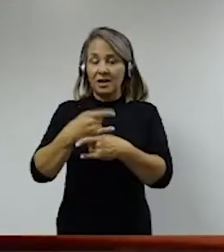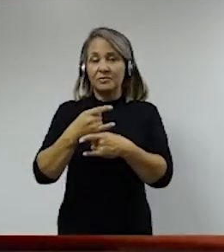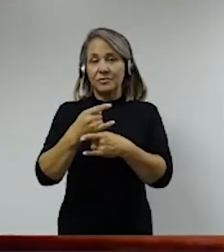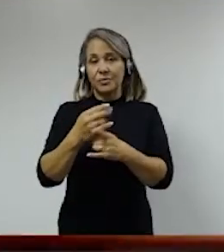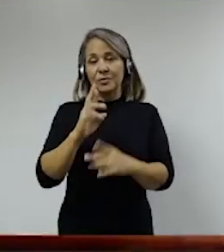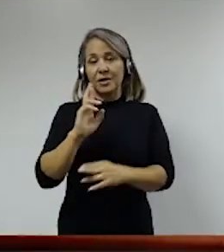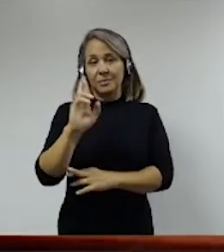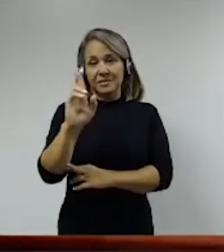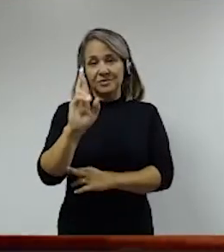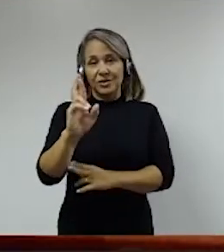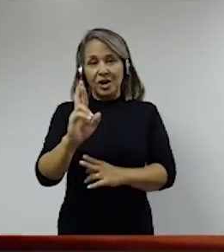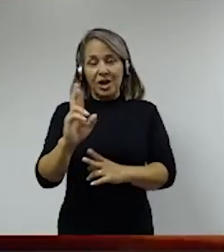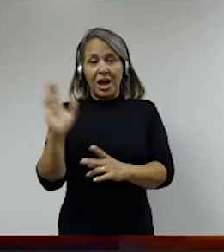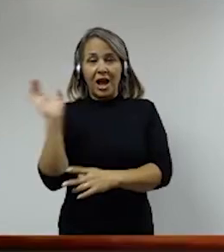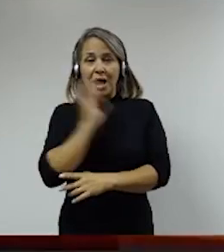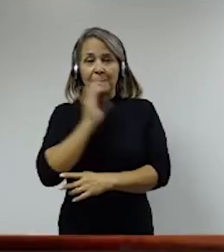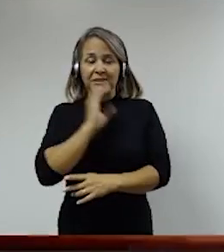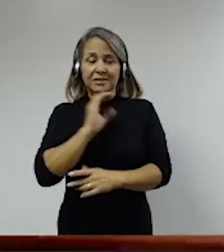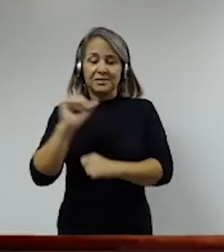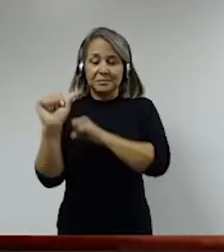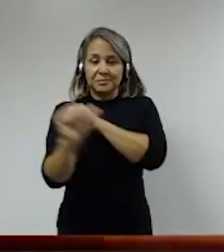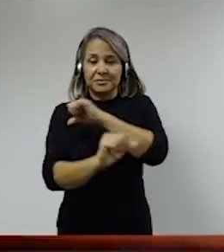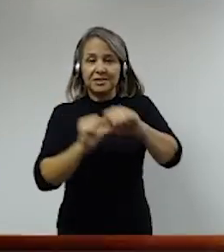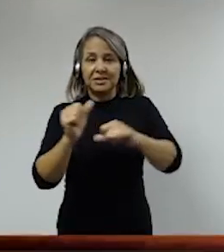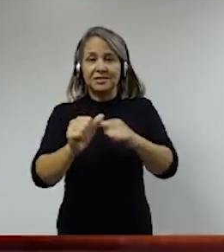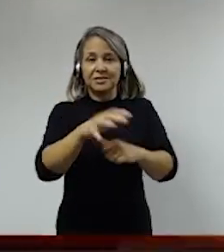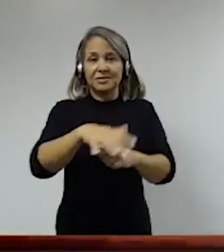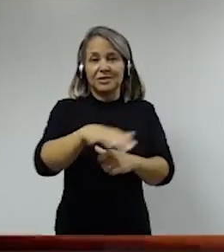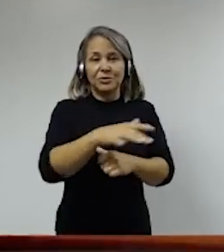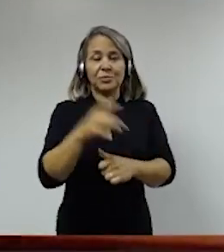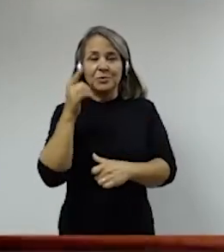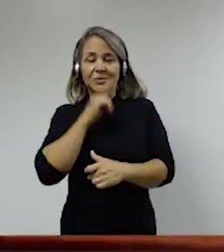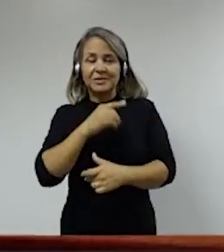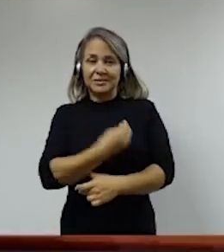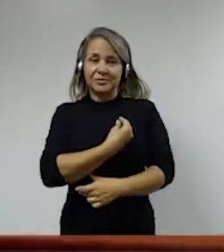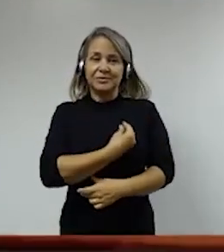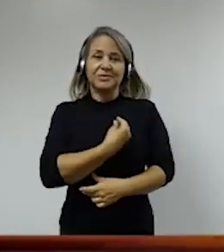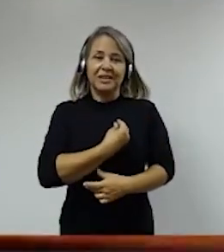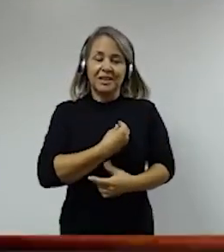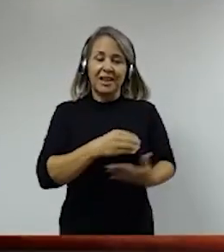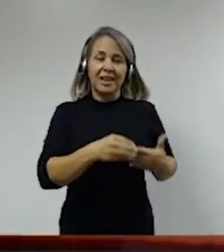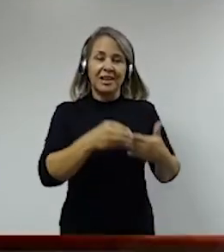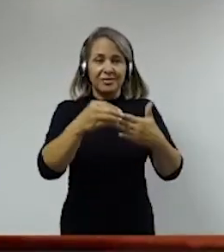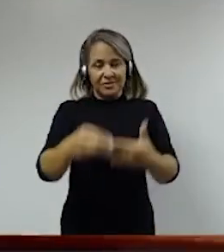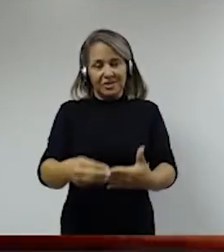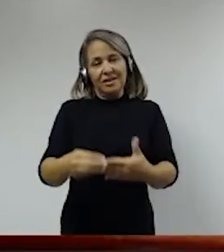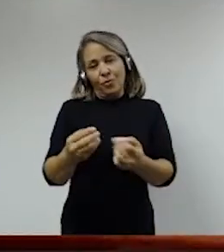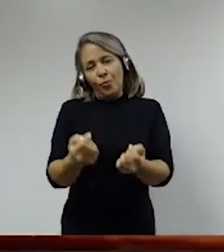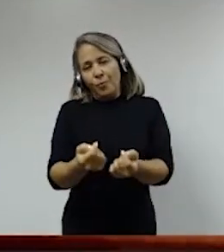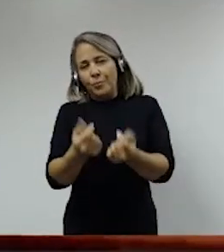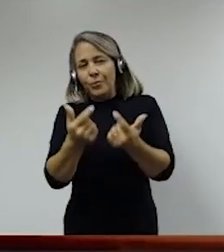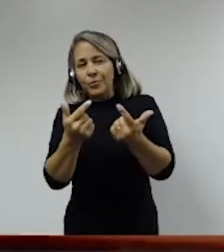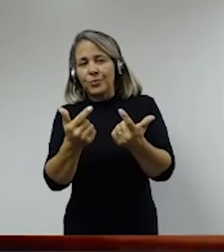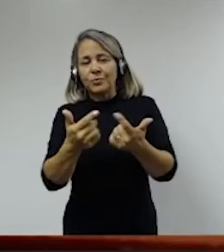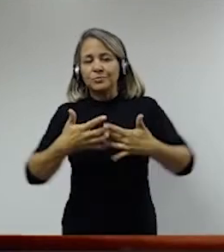representou a velocidade de mudança, né, do setor para tentar sobreviver e levar, né, um pouco de